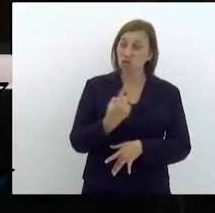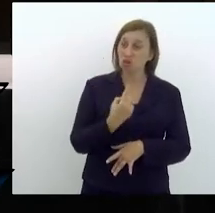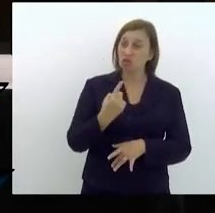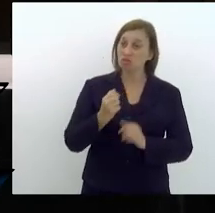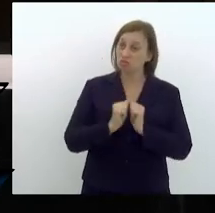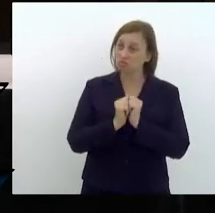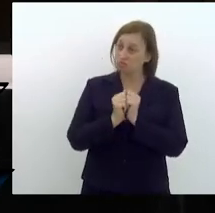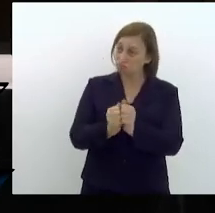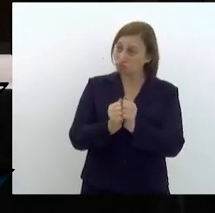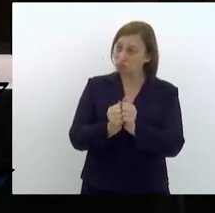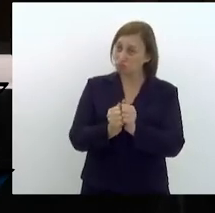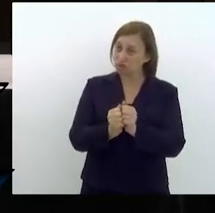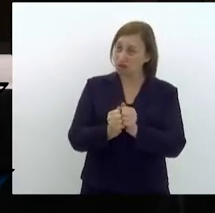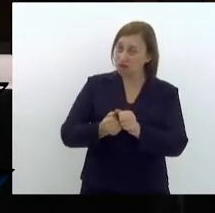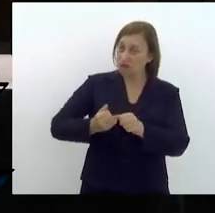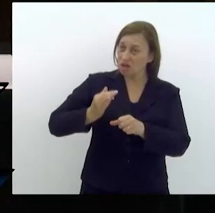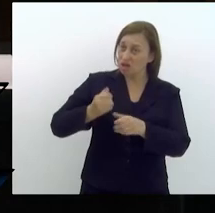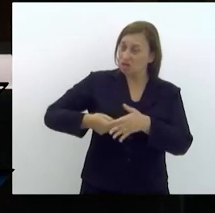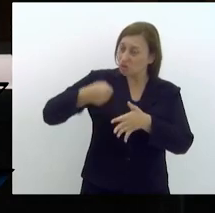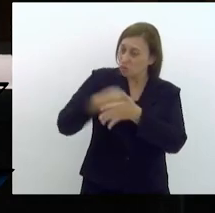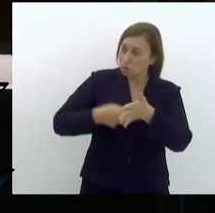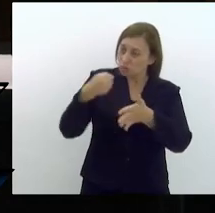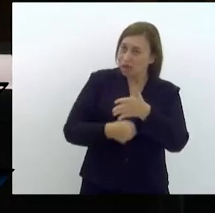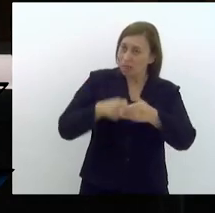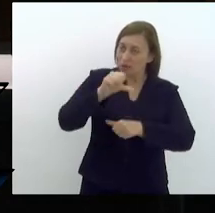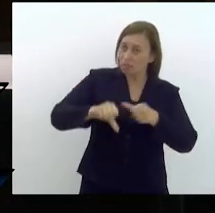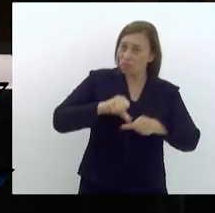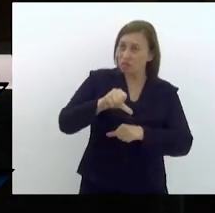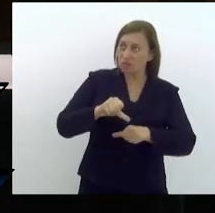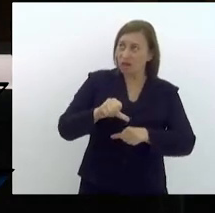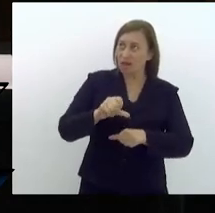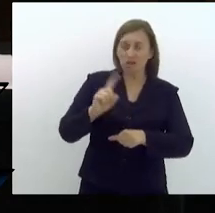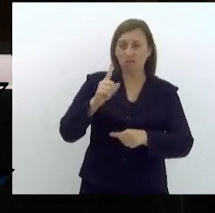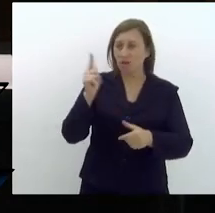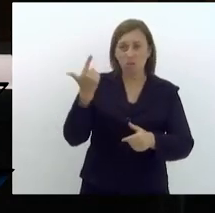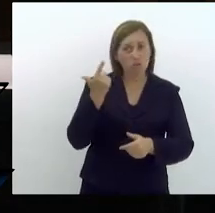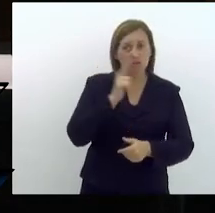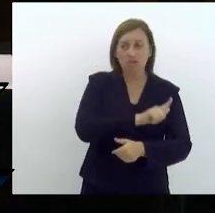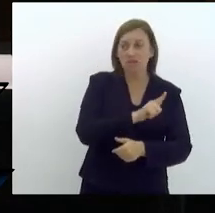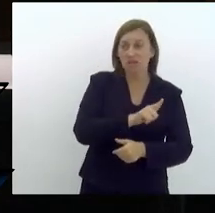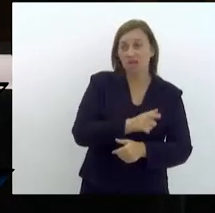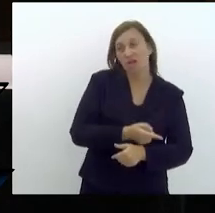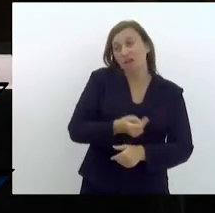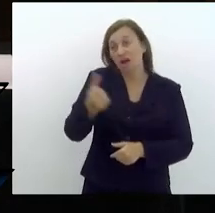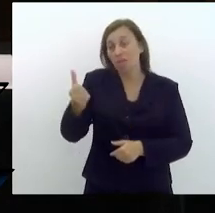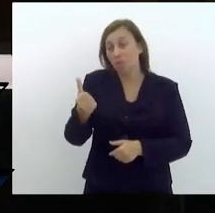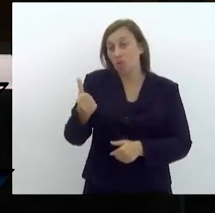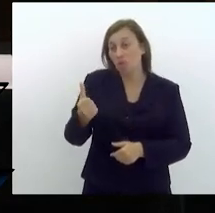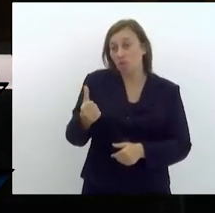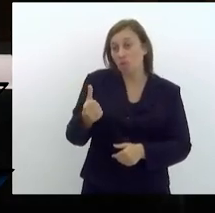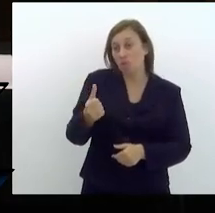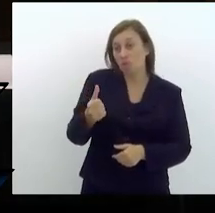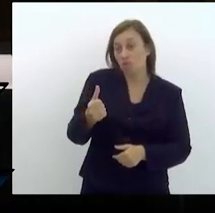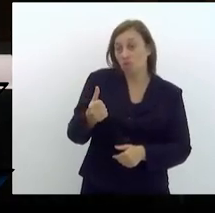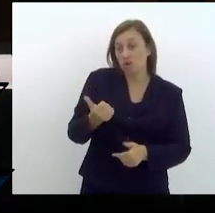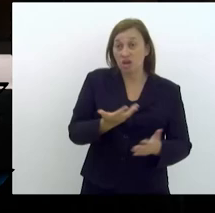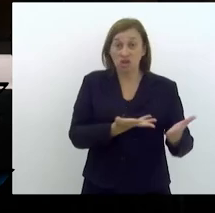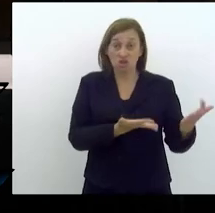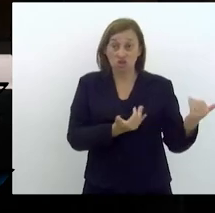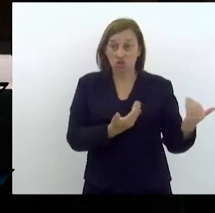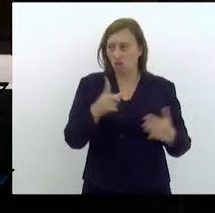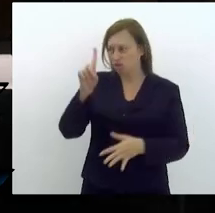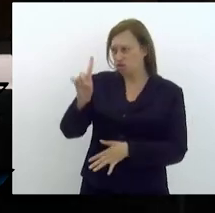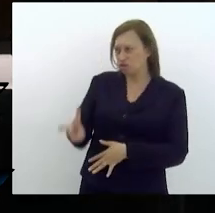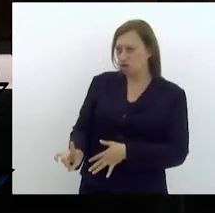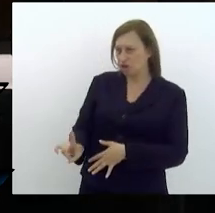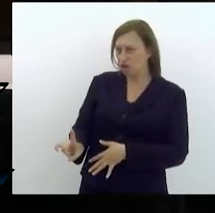não tentar mudar um pouco esse cenário a gente não vai conseguir daqui a pouco esse Gladiador que é um jovem de direito hoje